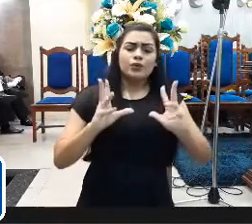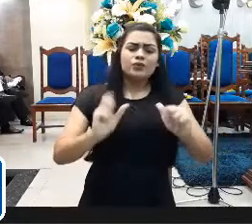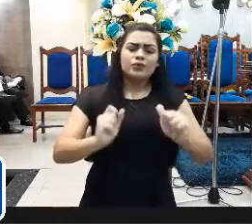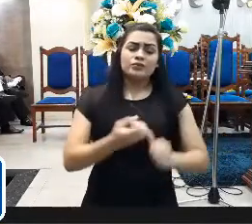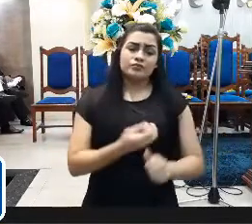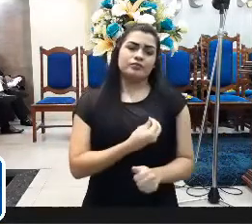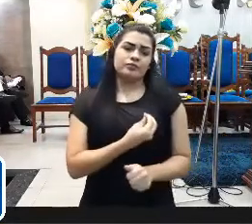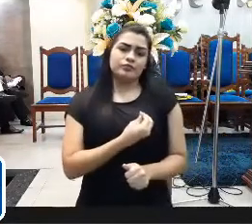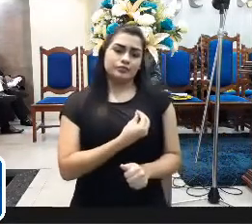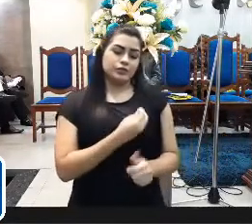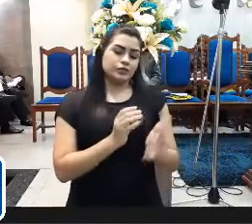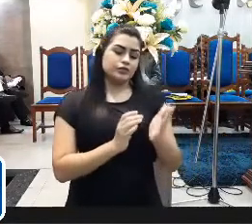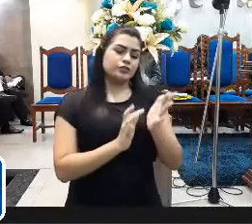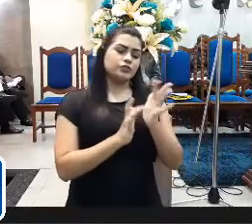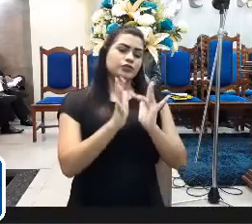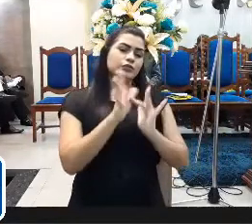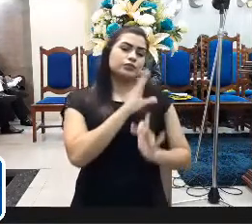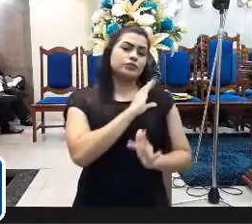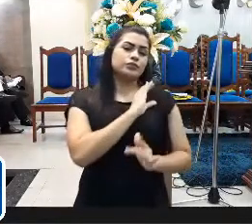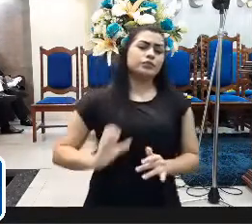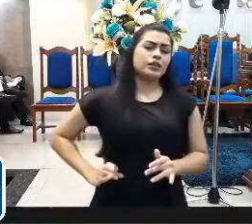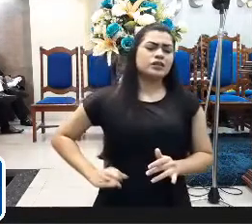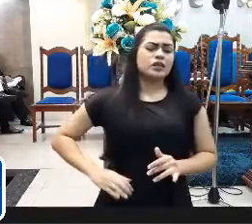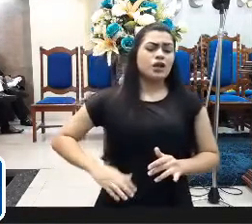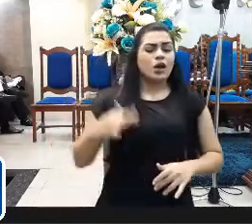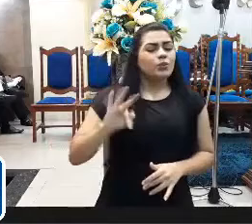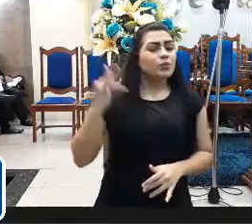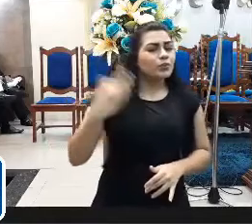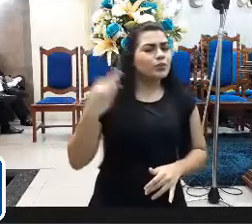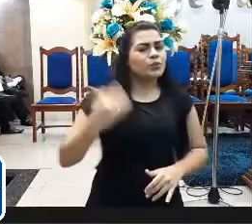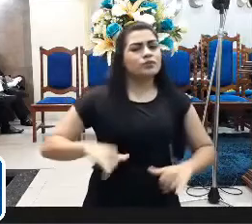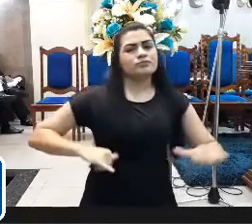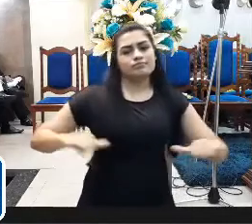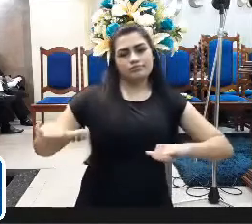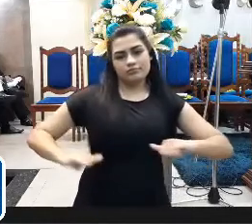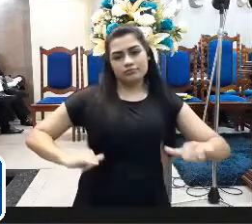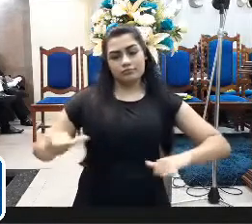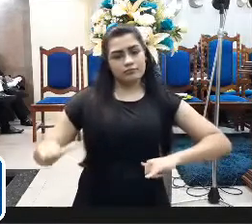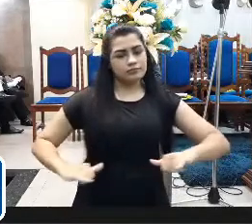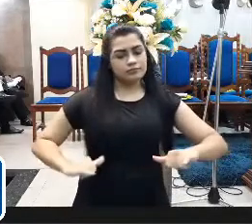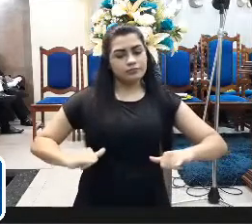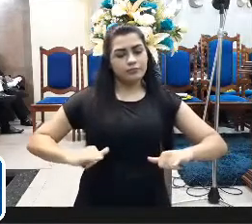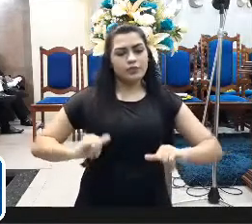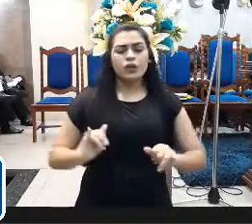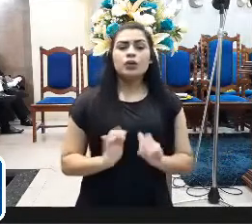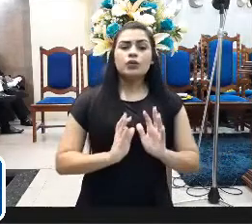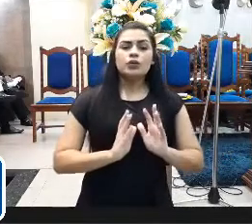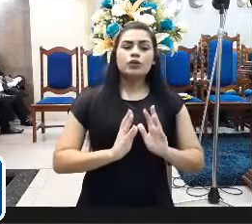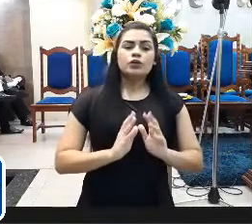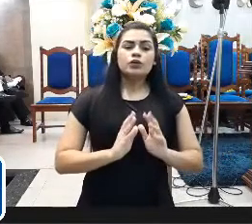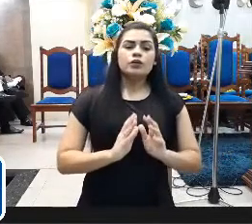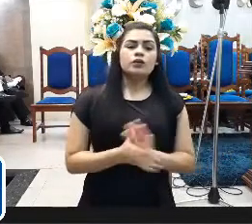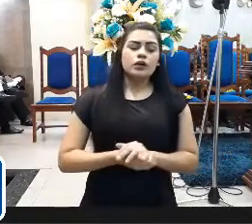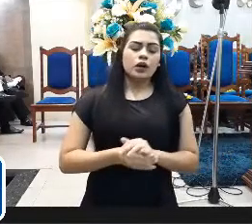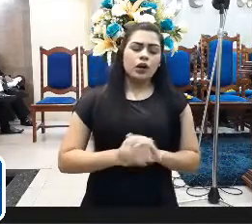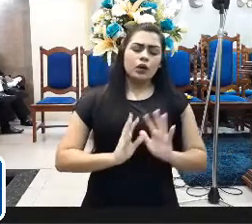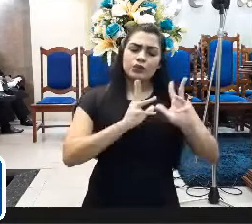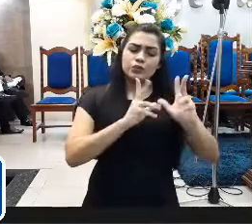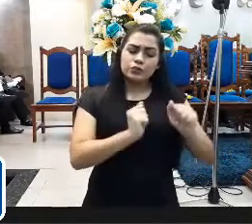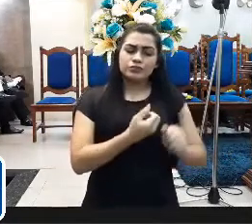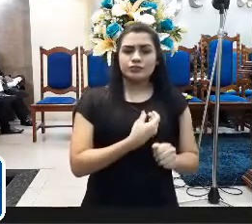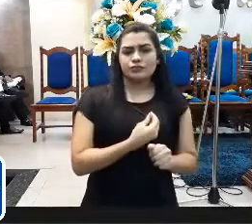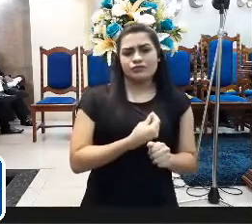desde o nascimento, né? Já foi com sofrimento. Toda a sua trajetória foi com sofrimento. Mas